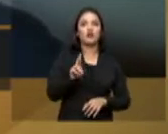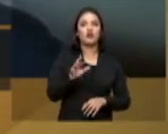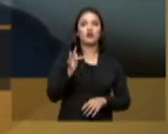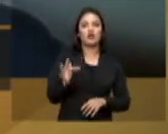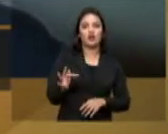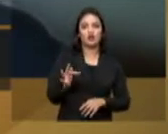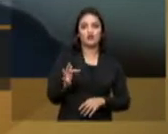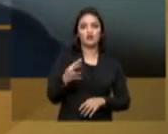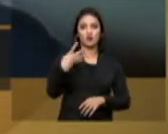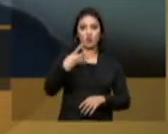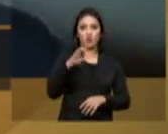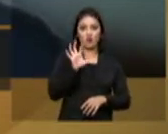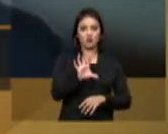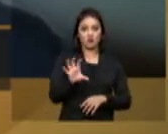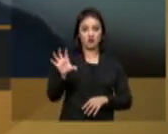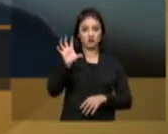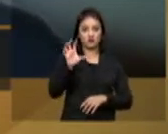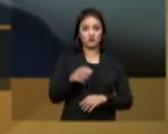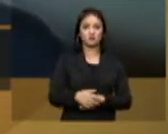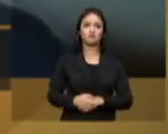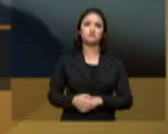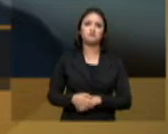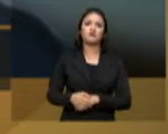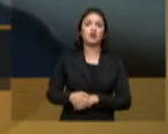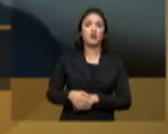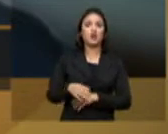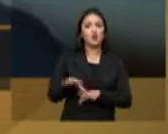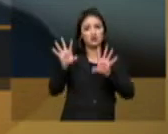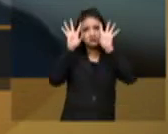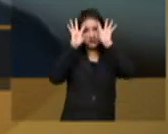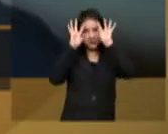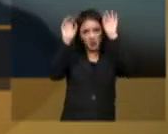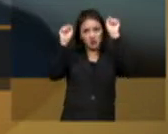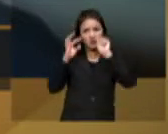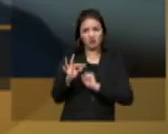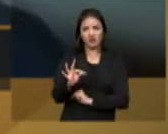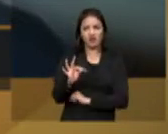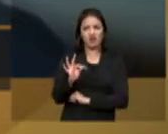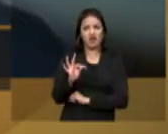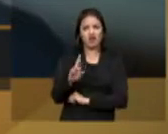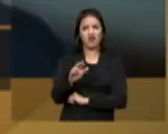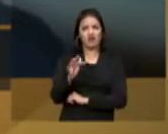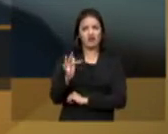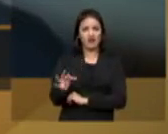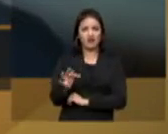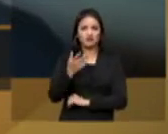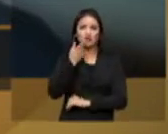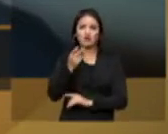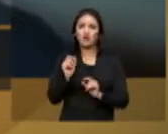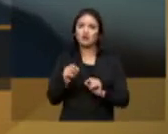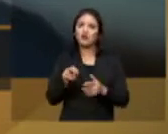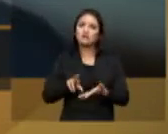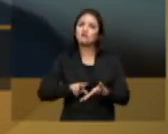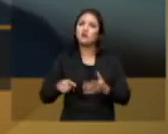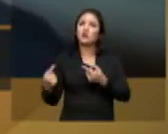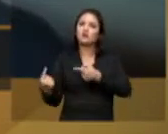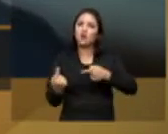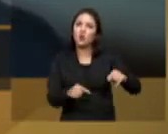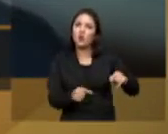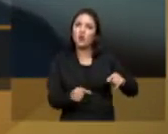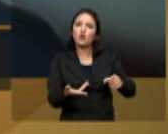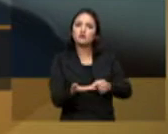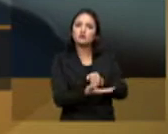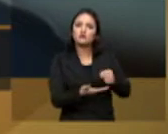O Tribunal de Origem concluiu que não violou o princípio da legalidade tributária